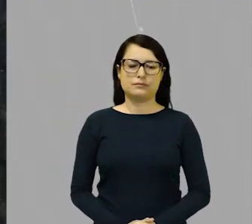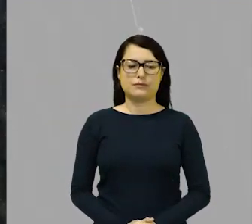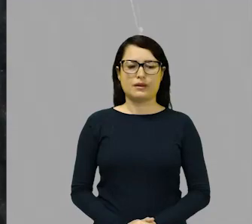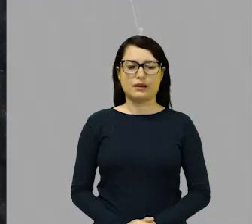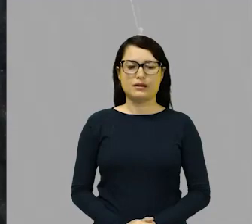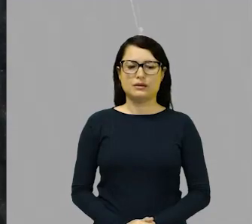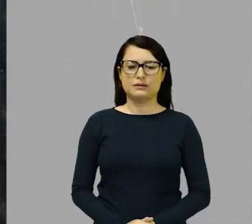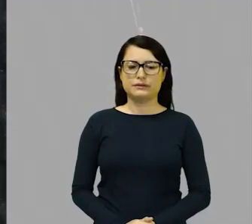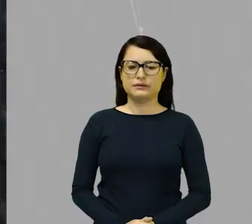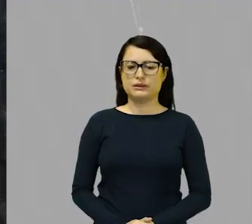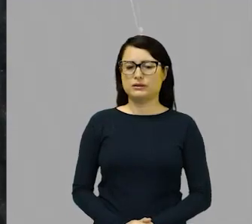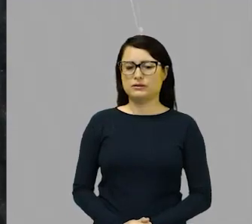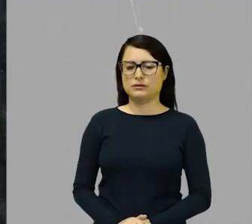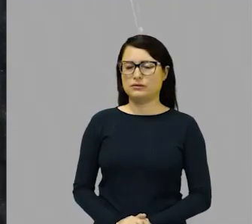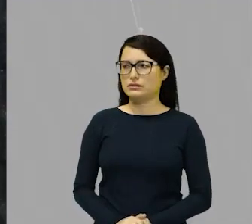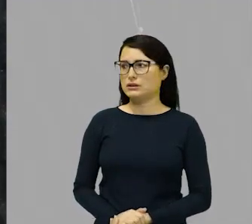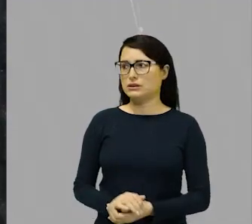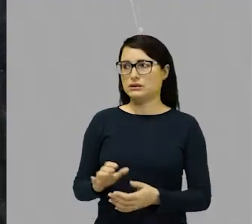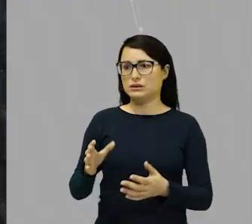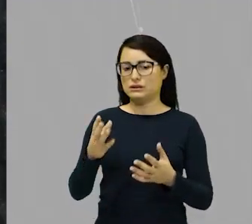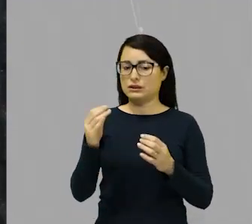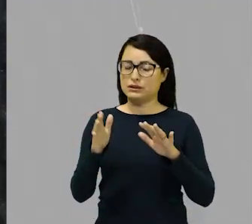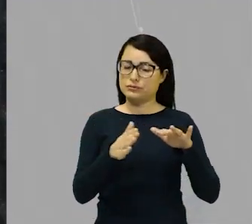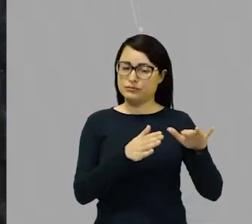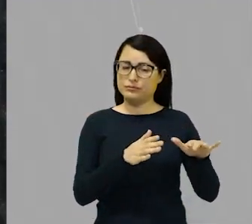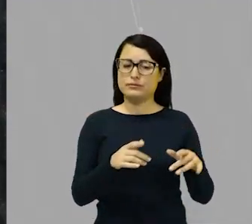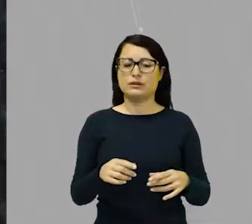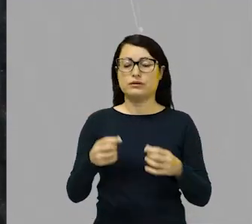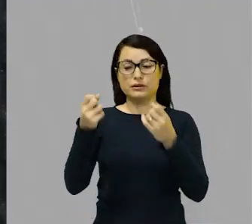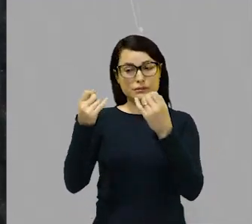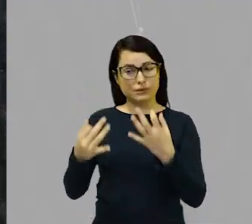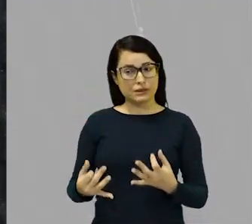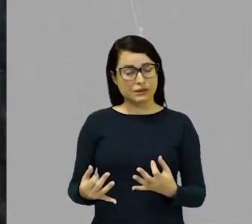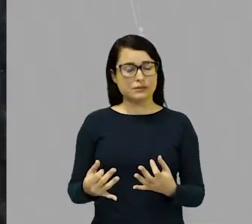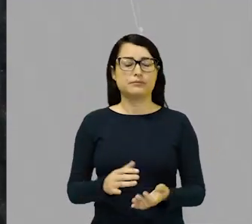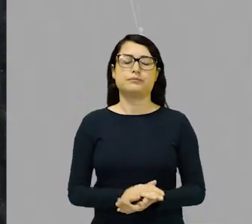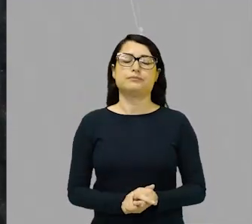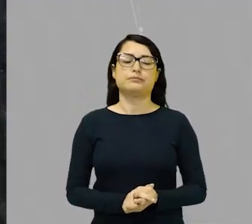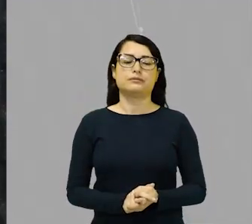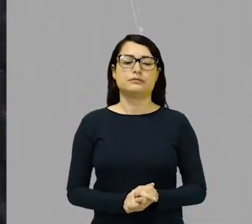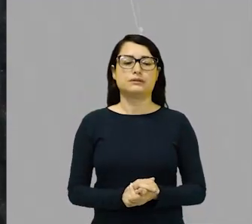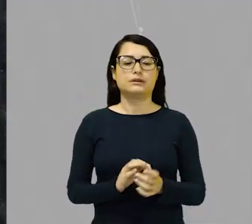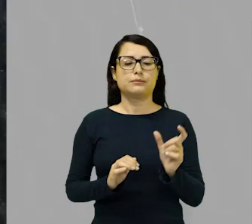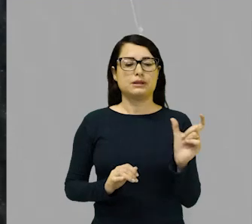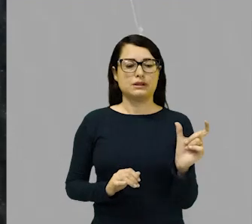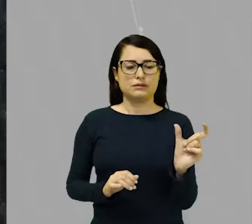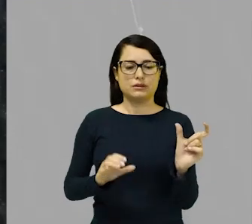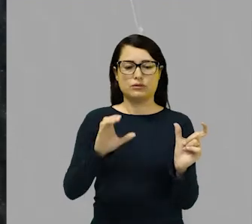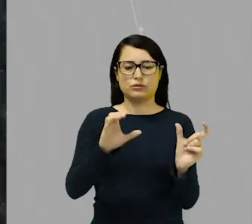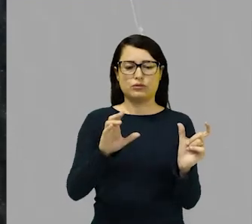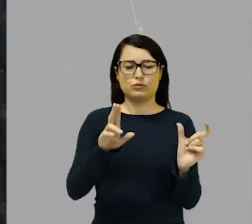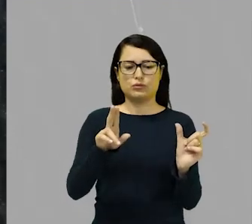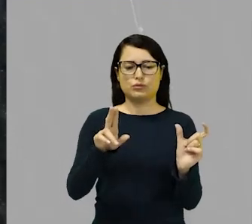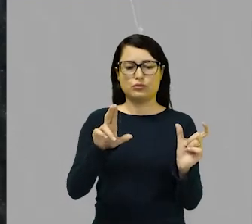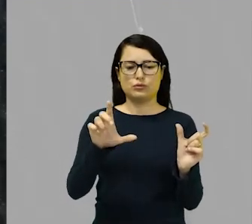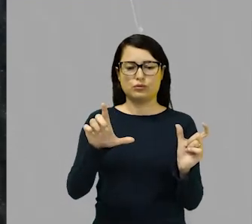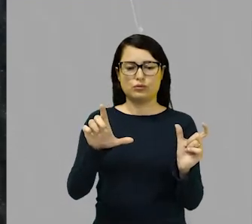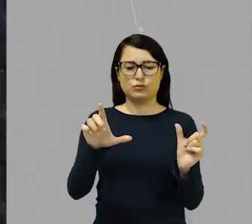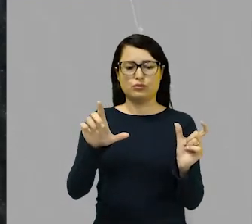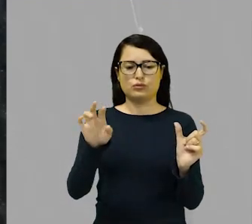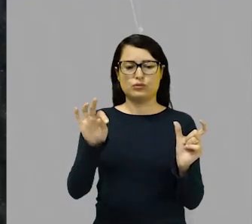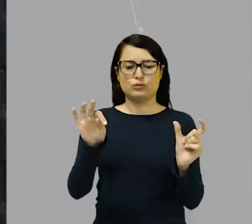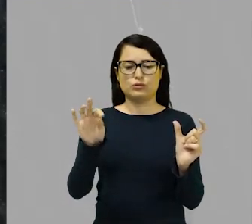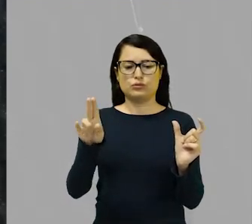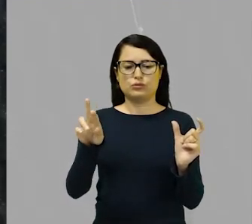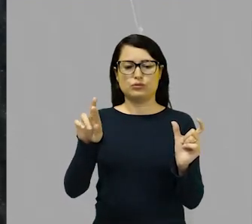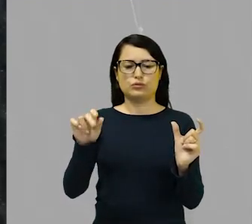ler qualquer coisa aqui no slide, esquece aqui por enquanto, eu vou dizer o seguinte para ti. A palavra cultura é uma palavra que tem